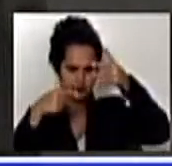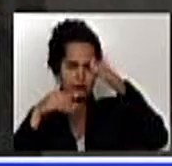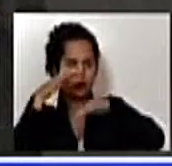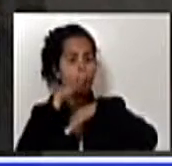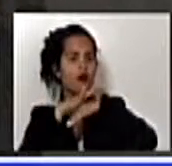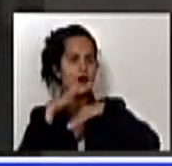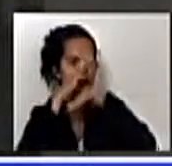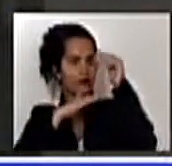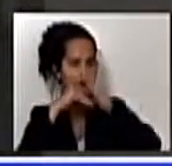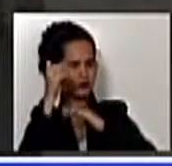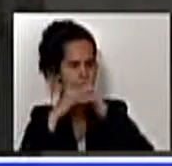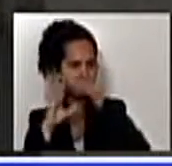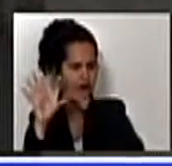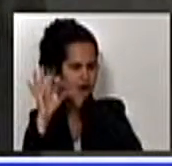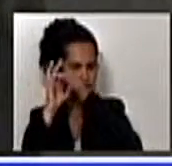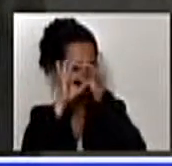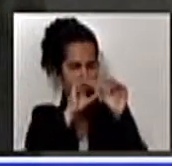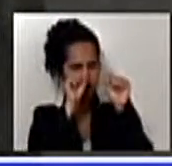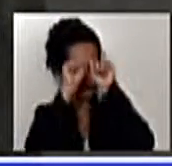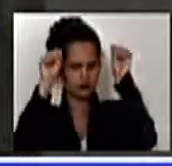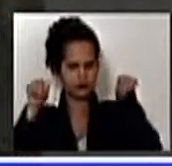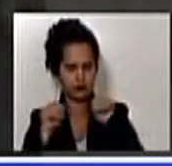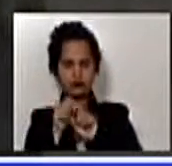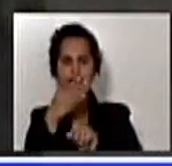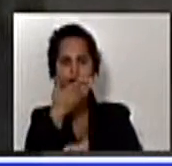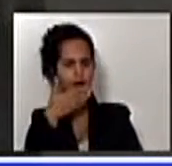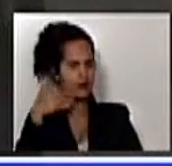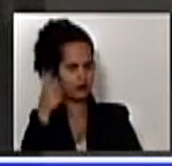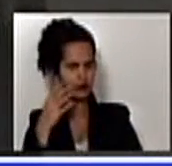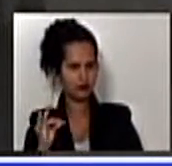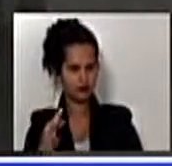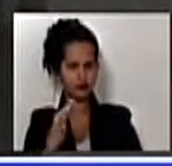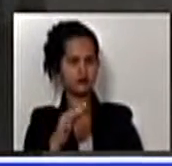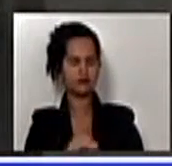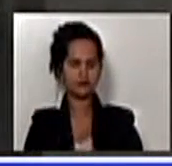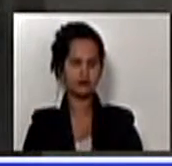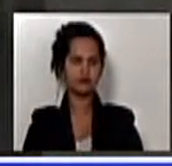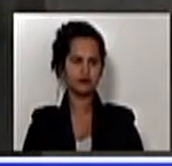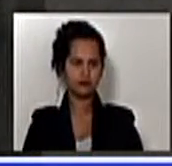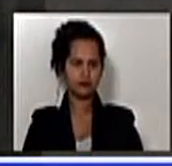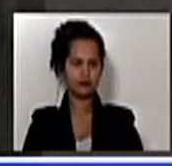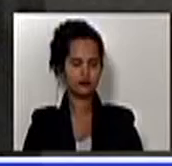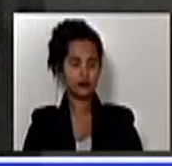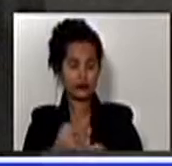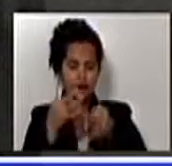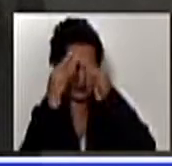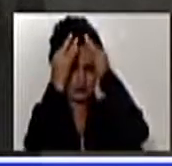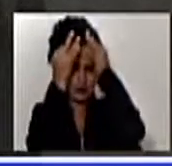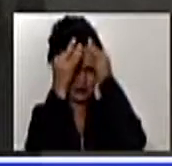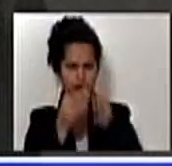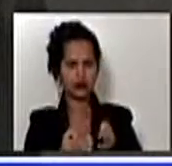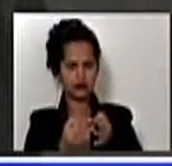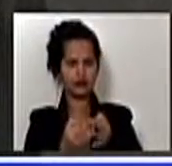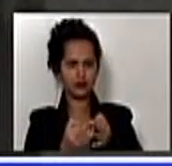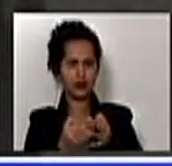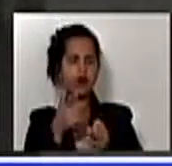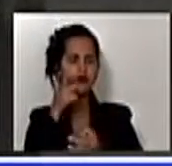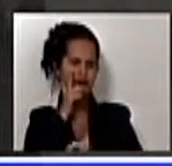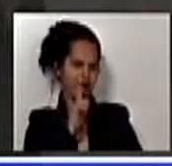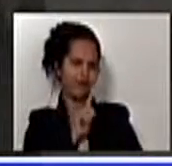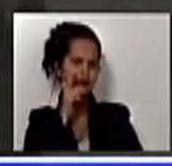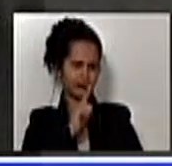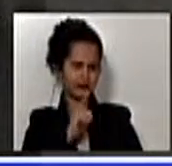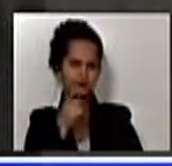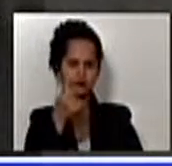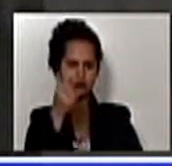profissional, de forma mais sistematizada, e a gente tem certeza que isso vai gerar